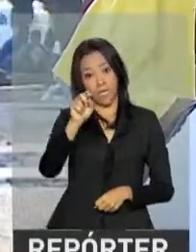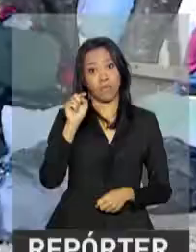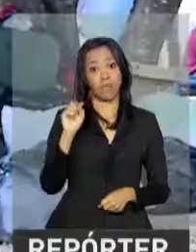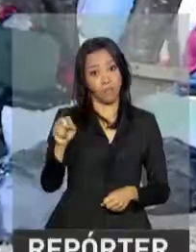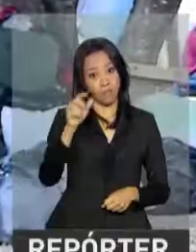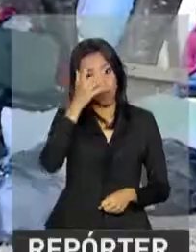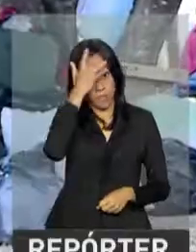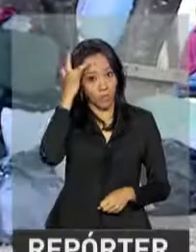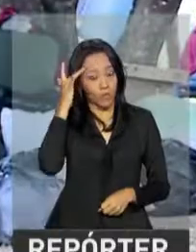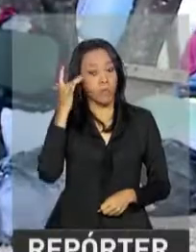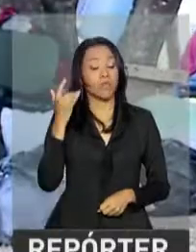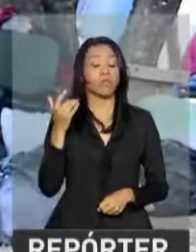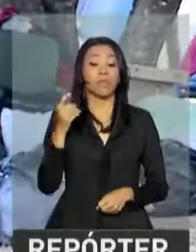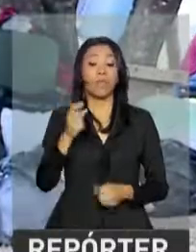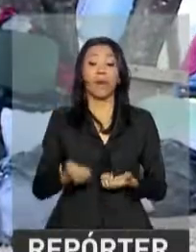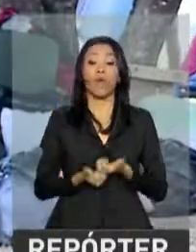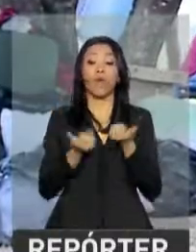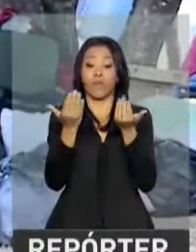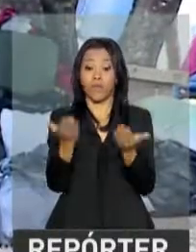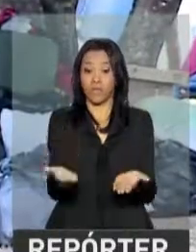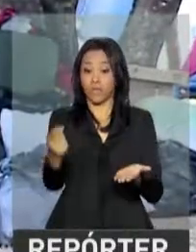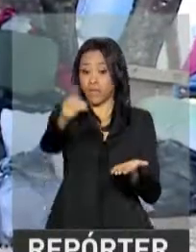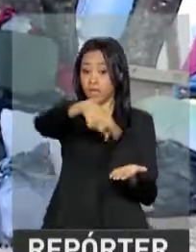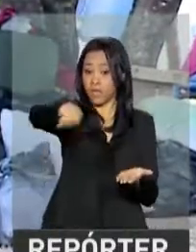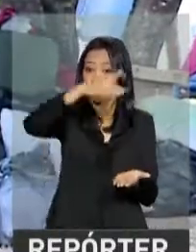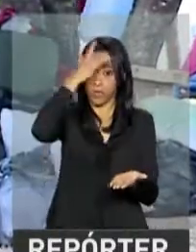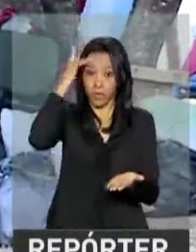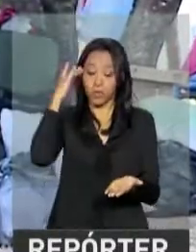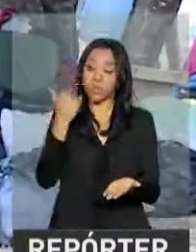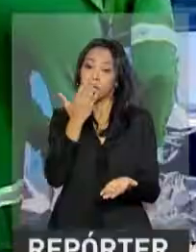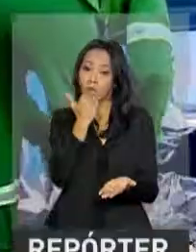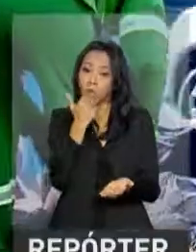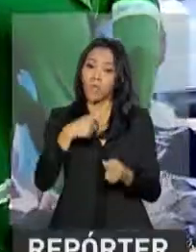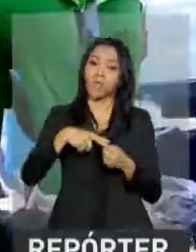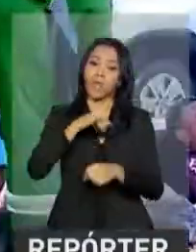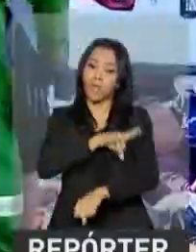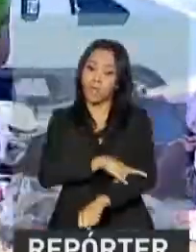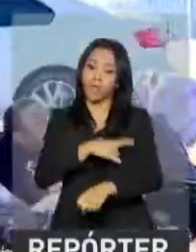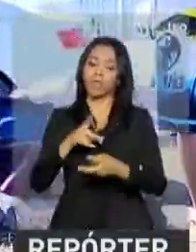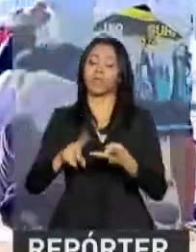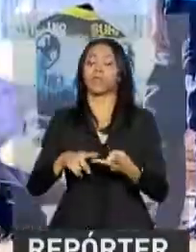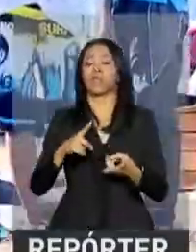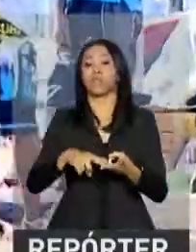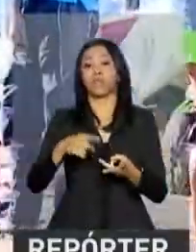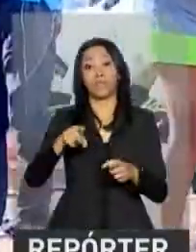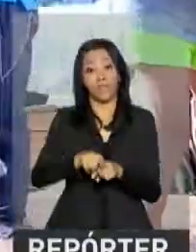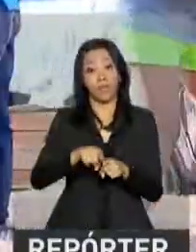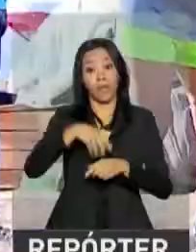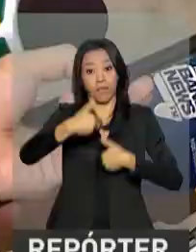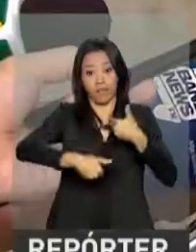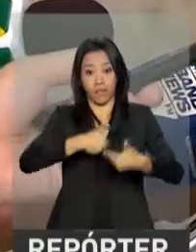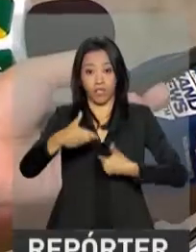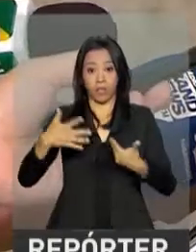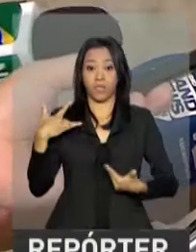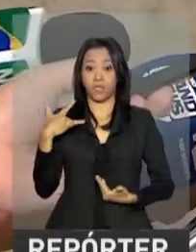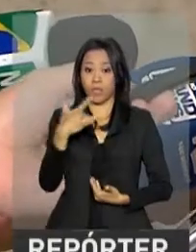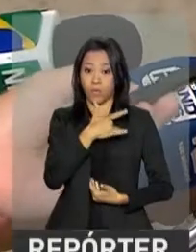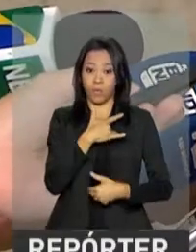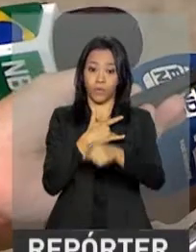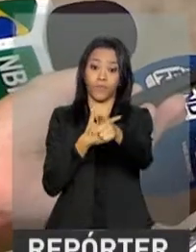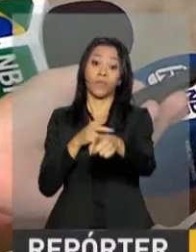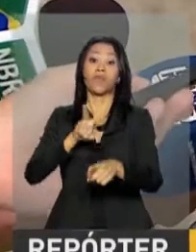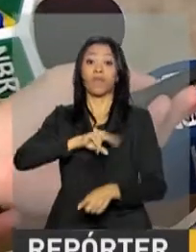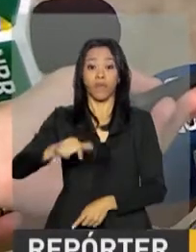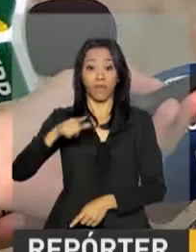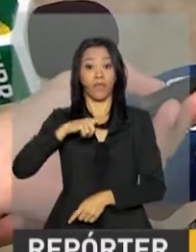cada, para oferecer aos venezuelanos alimentação, banheiros e atendimento inicial de saúde. Vai ter vacinação